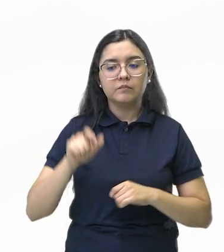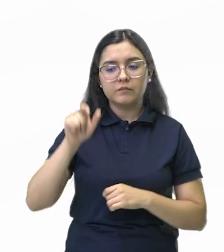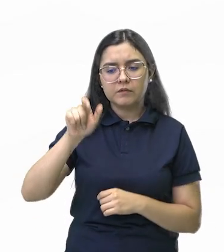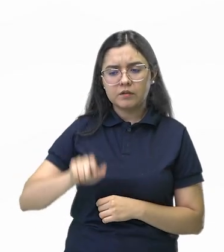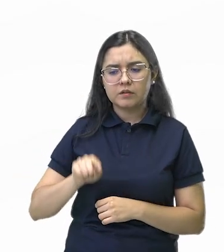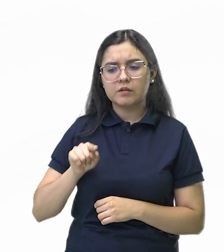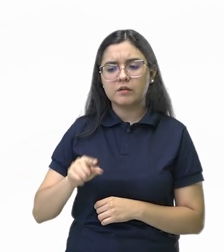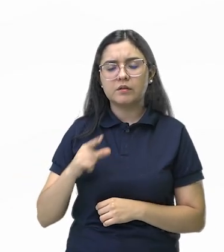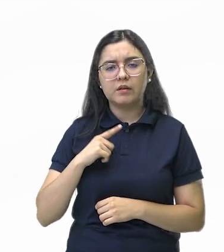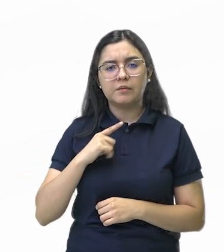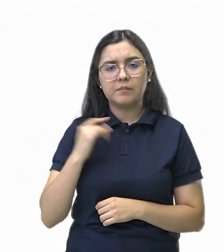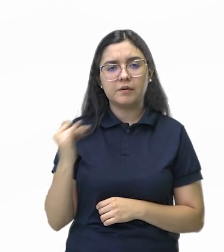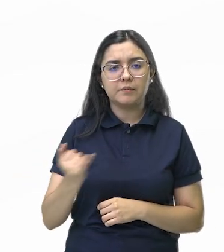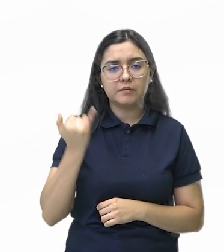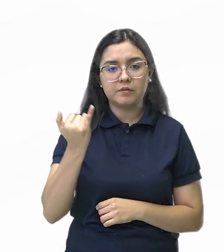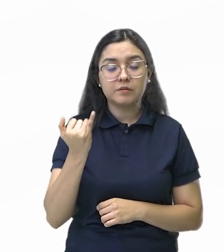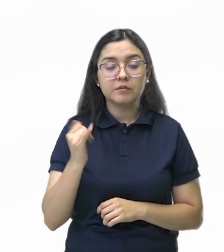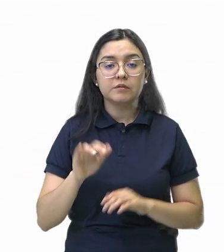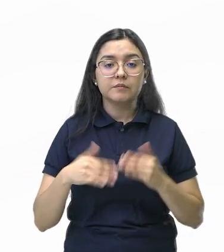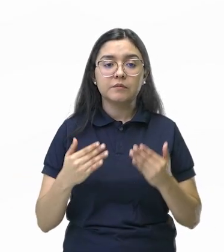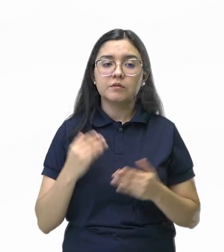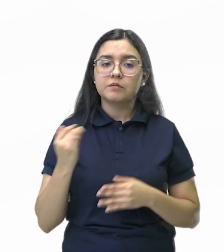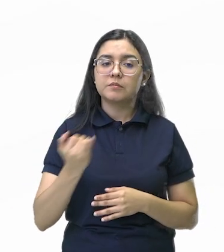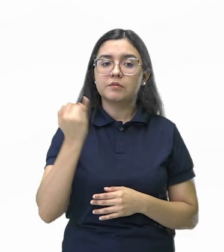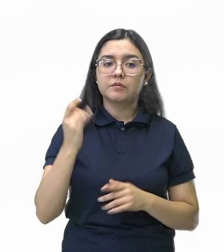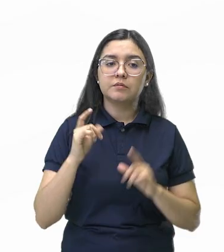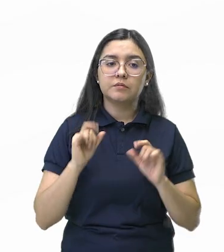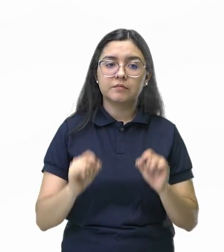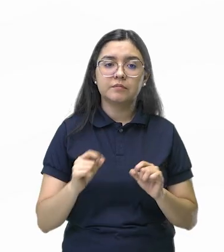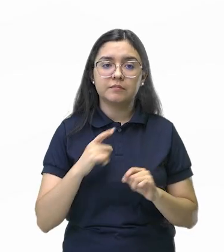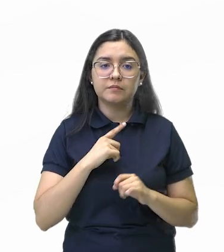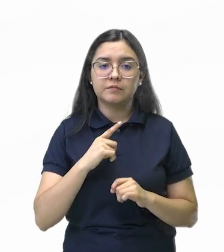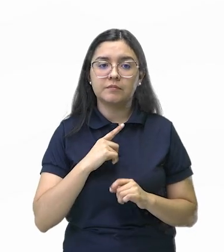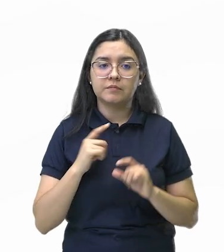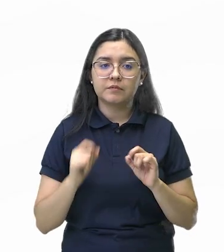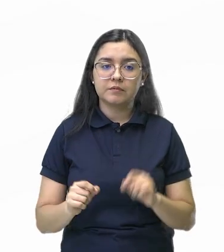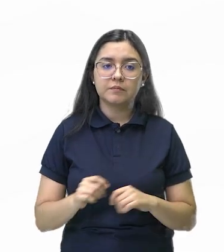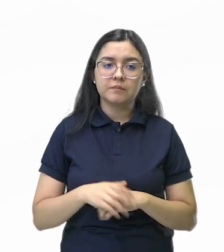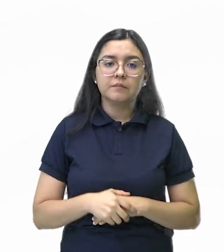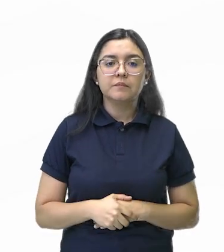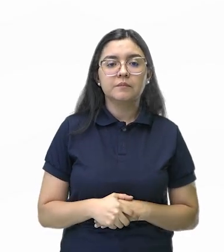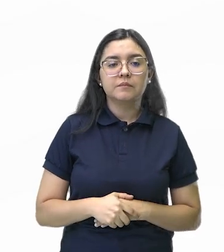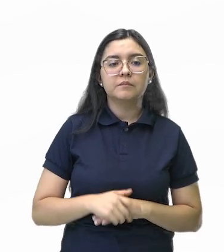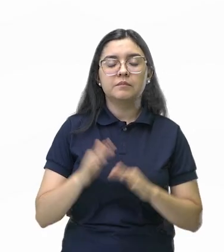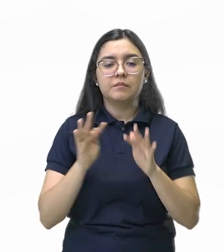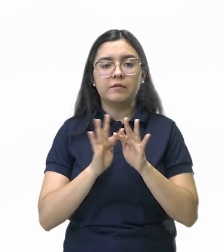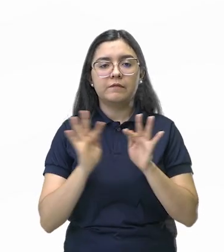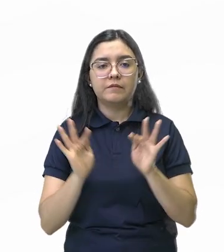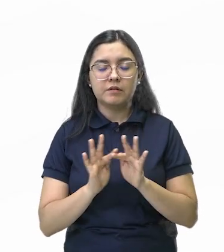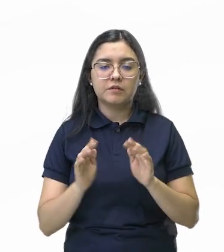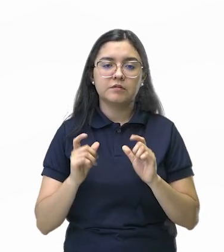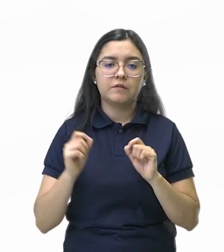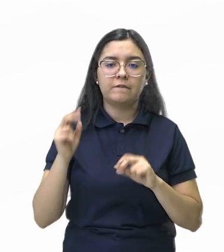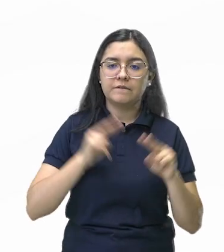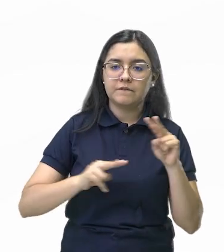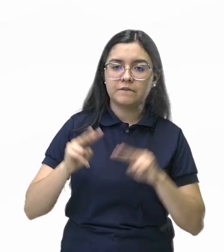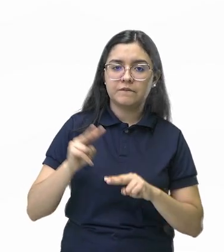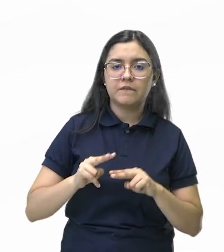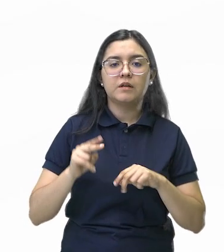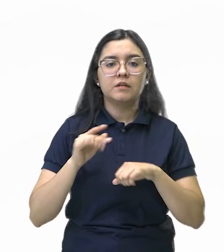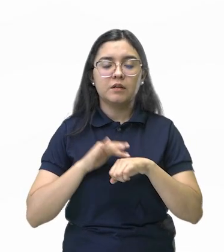uma relevância. E essa relevância cria uma frase, seja ela visual,